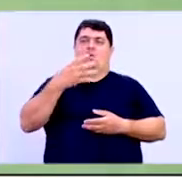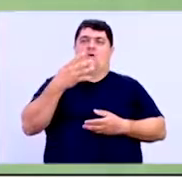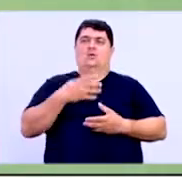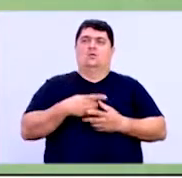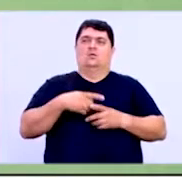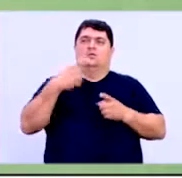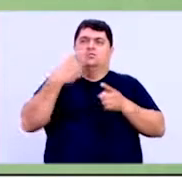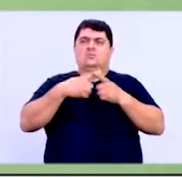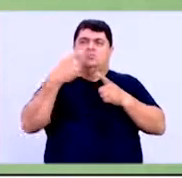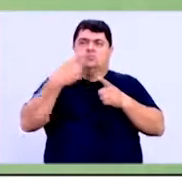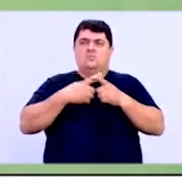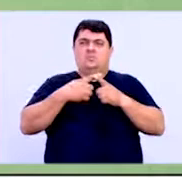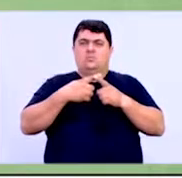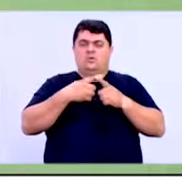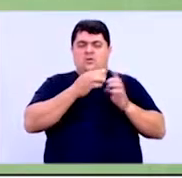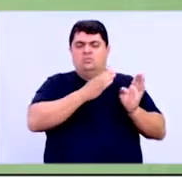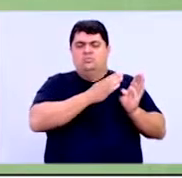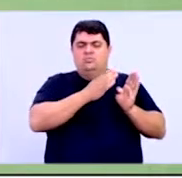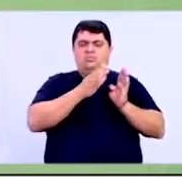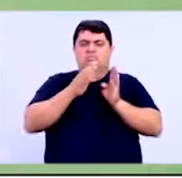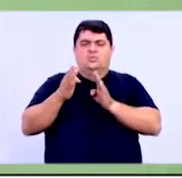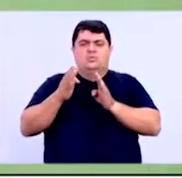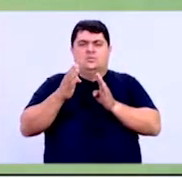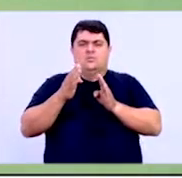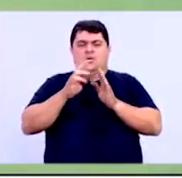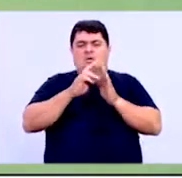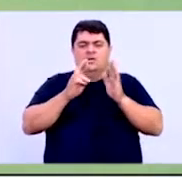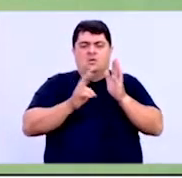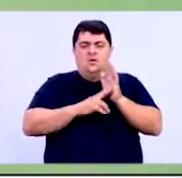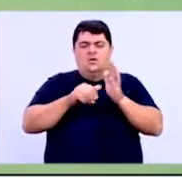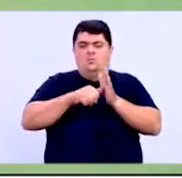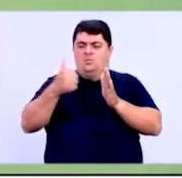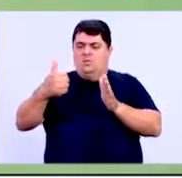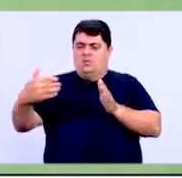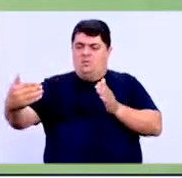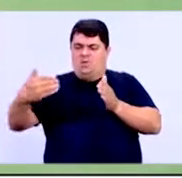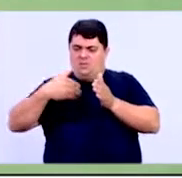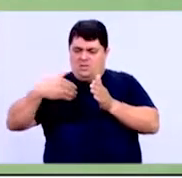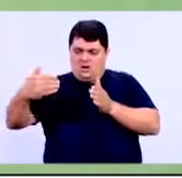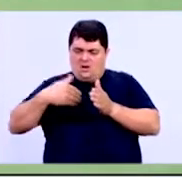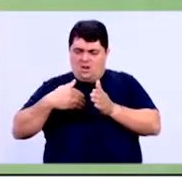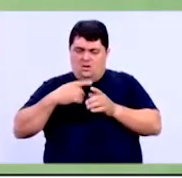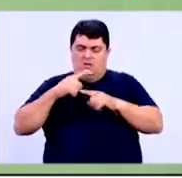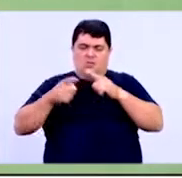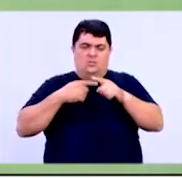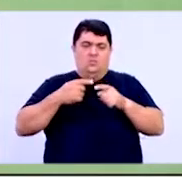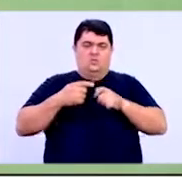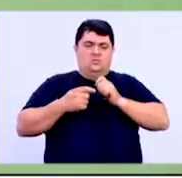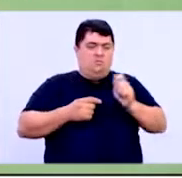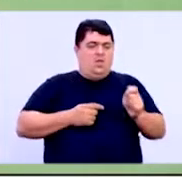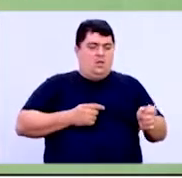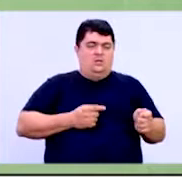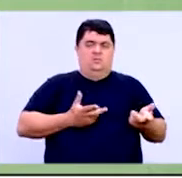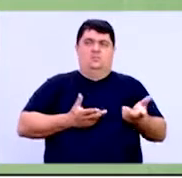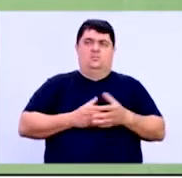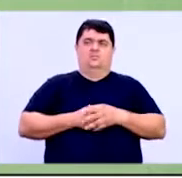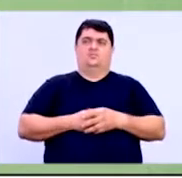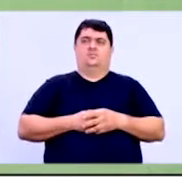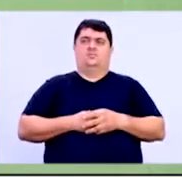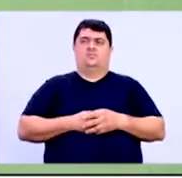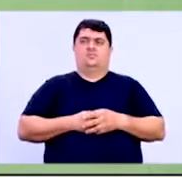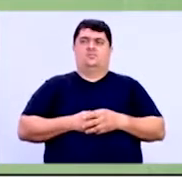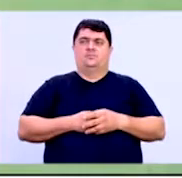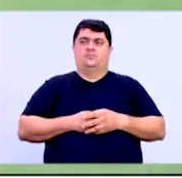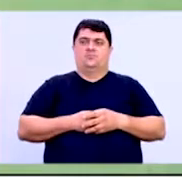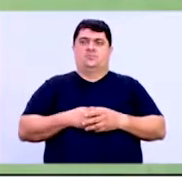temos que seguir a linha norteadora? Primeiro as entradas, depois lançar as saídas. Aí, professor, essa é